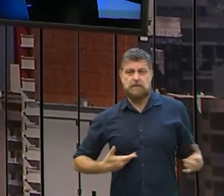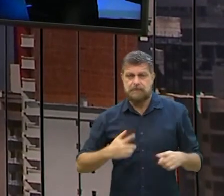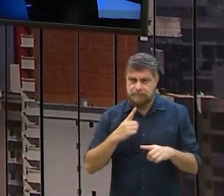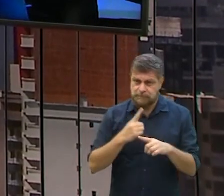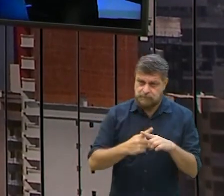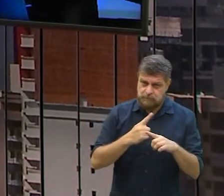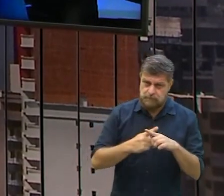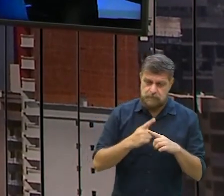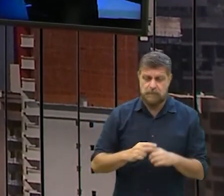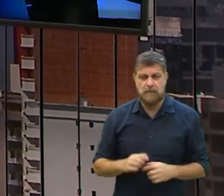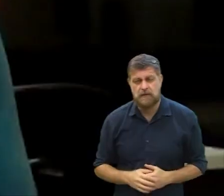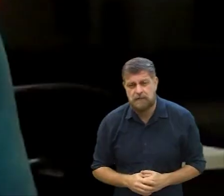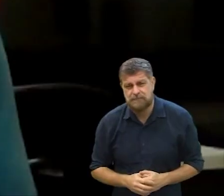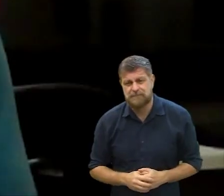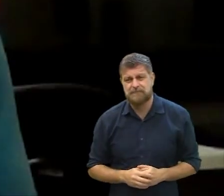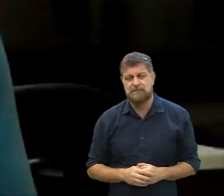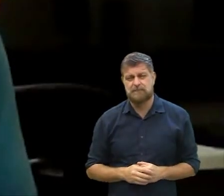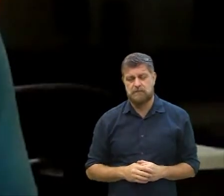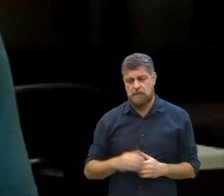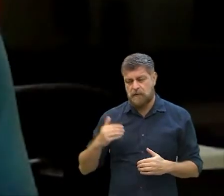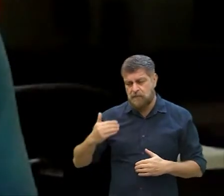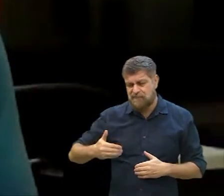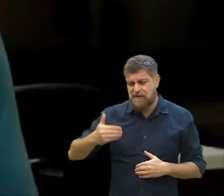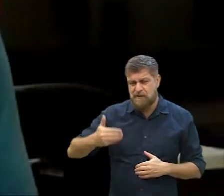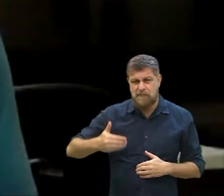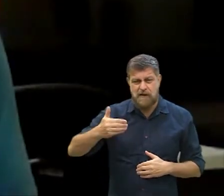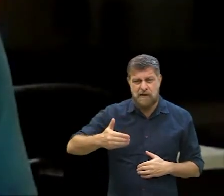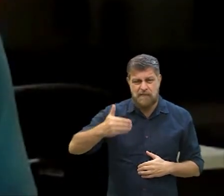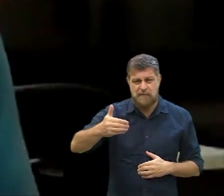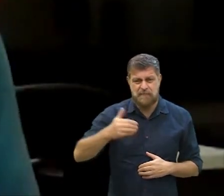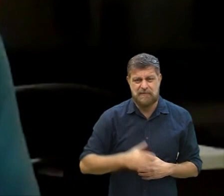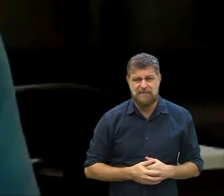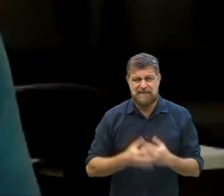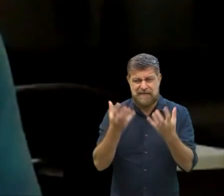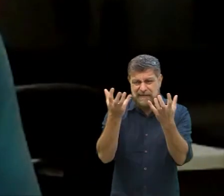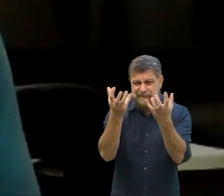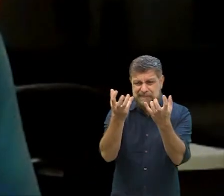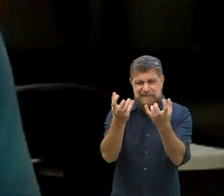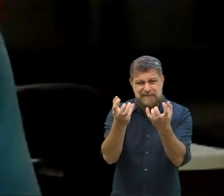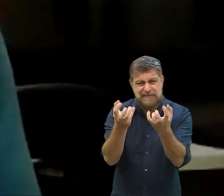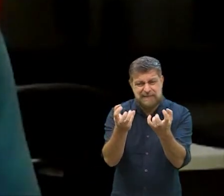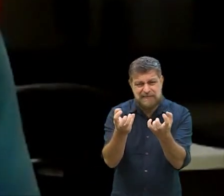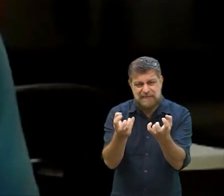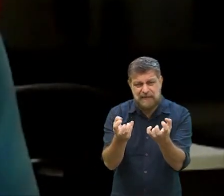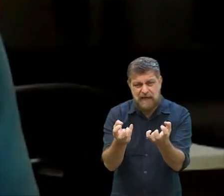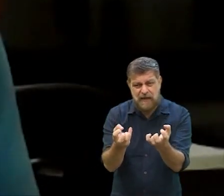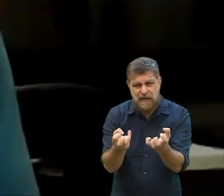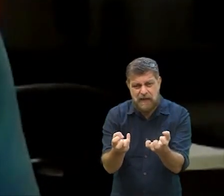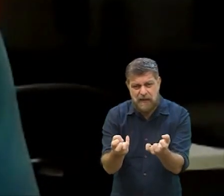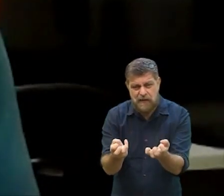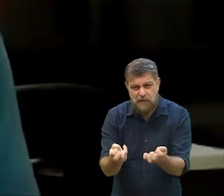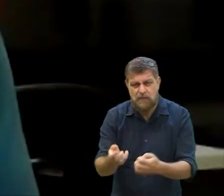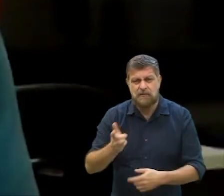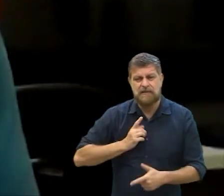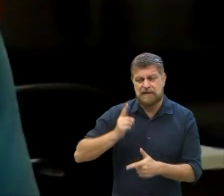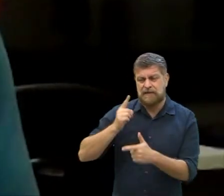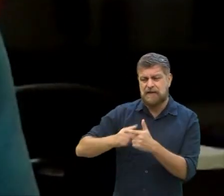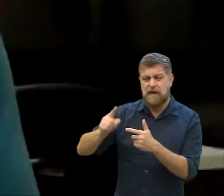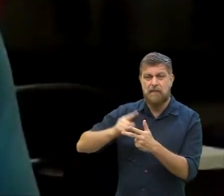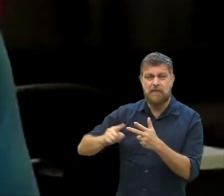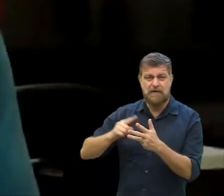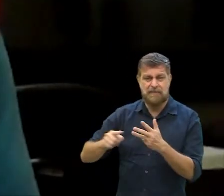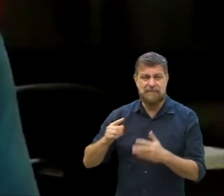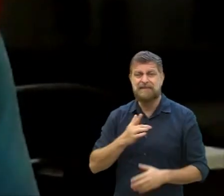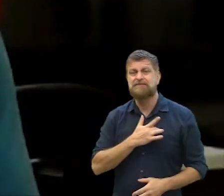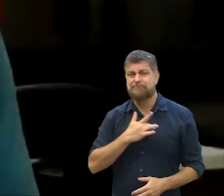na realidade, à medida que fica mais rigorosa a estiagem, nós temos problemas com agravamentos